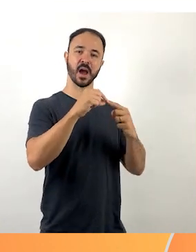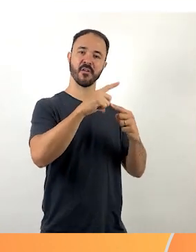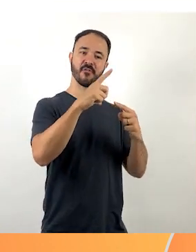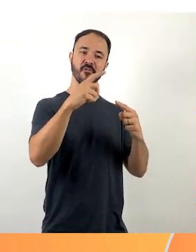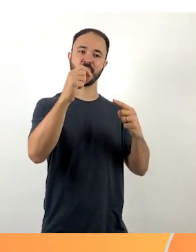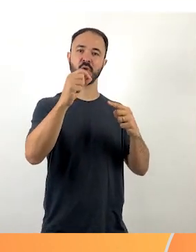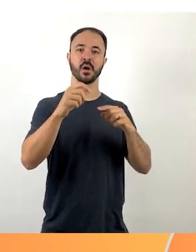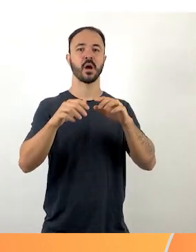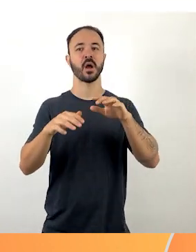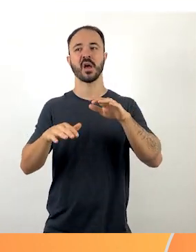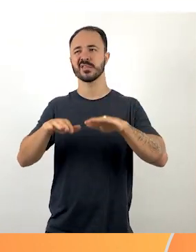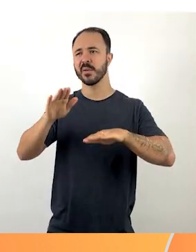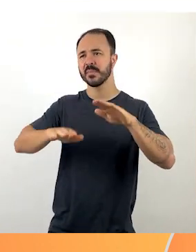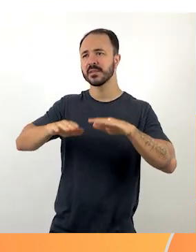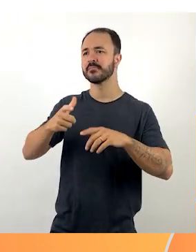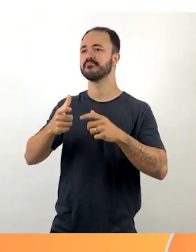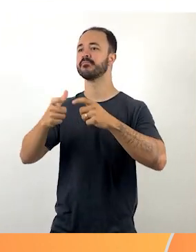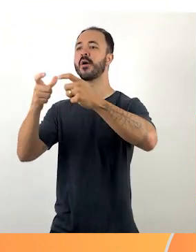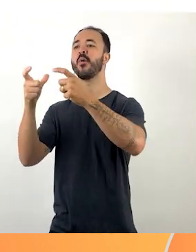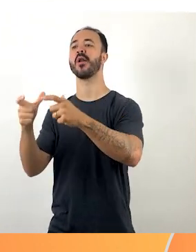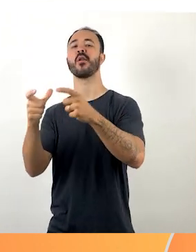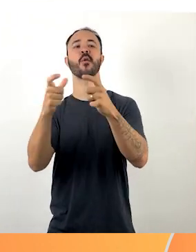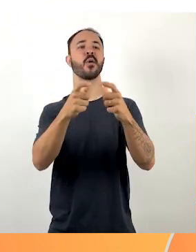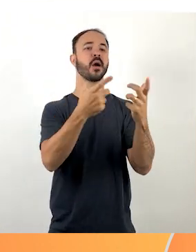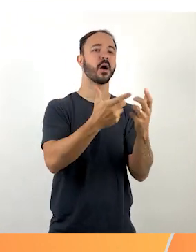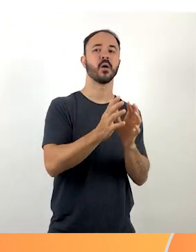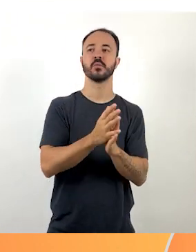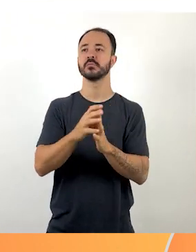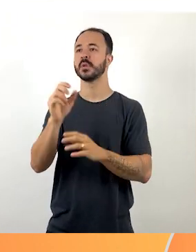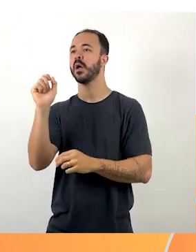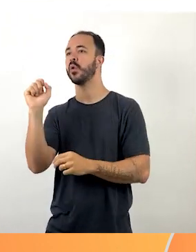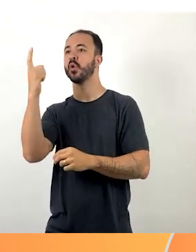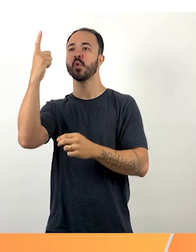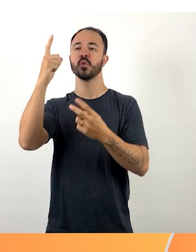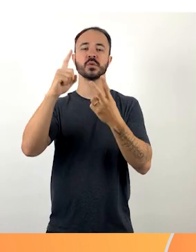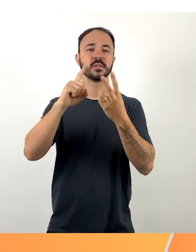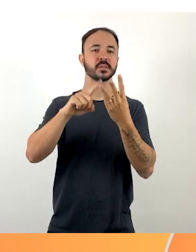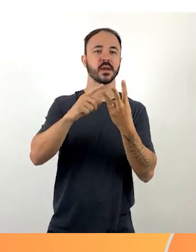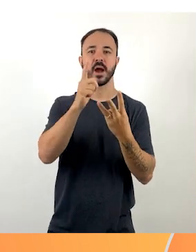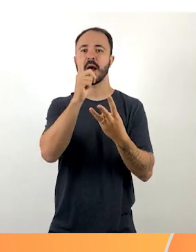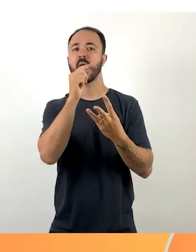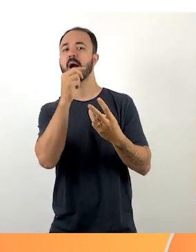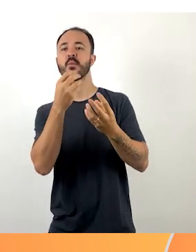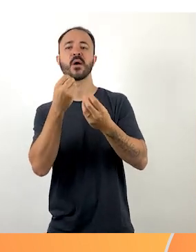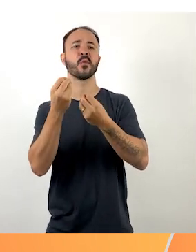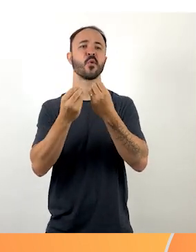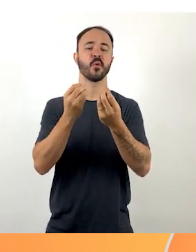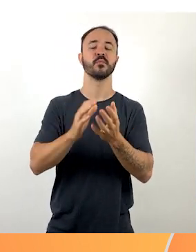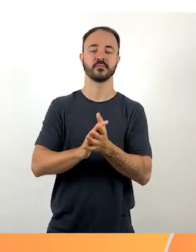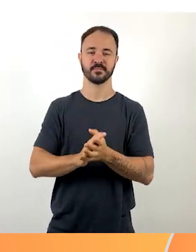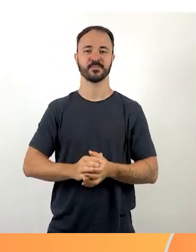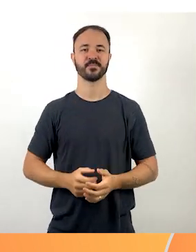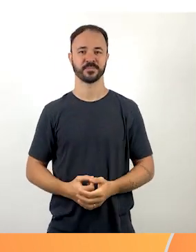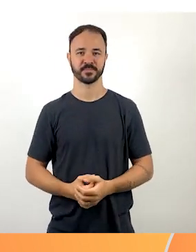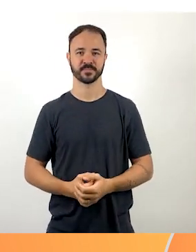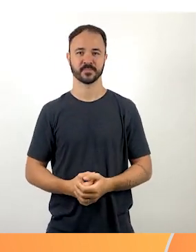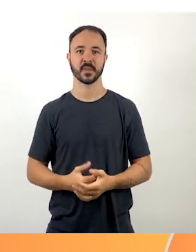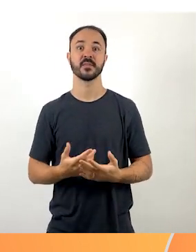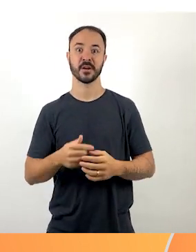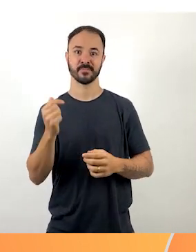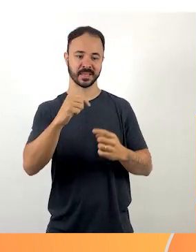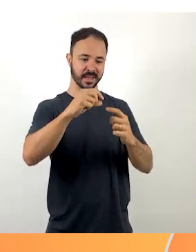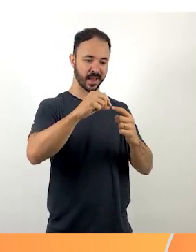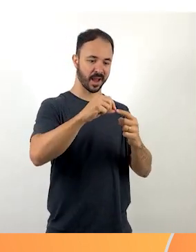está, para aumentar ou diminuir sua perda d'água, tudo que acontece relacionado à fotossíntese e à respiração é